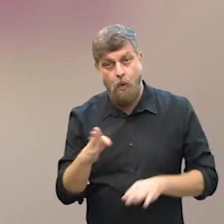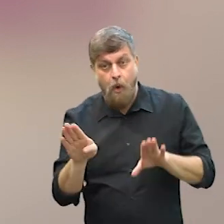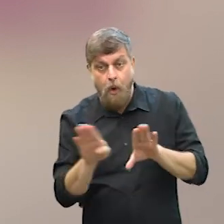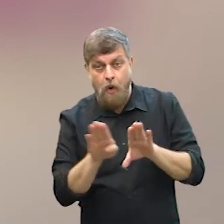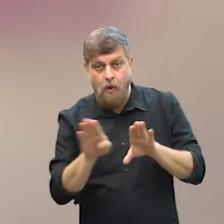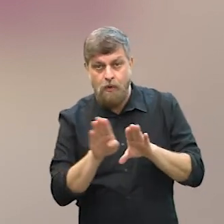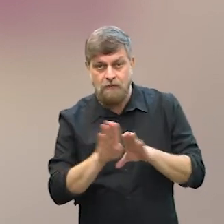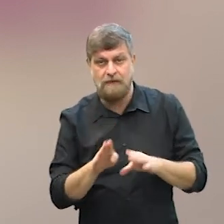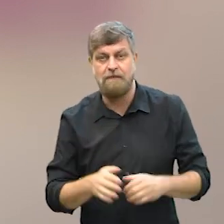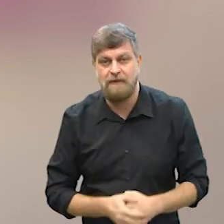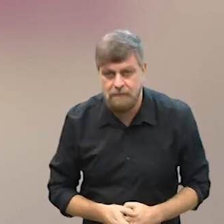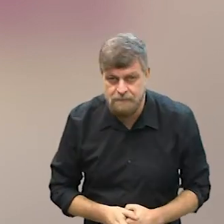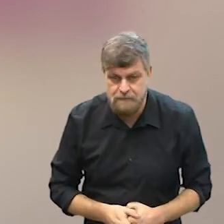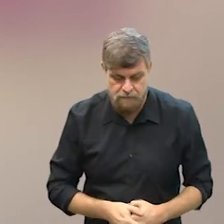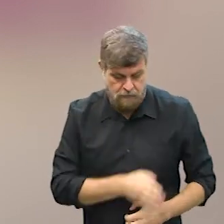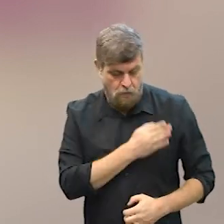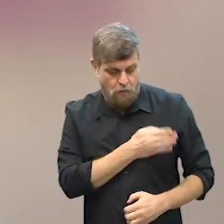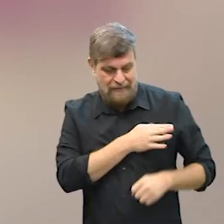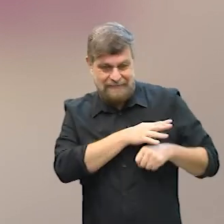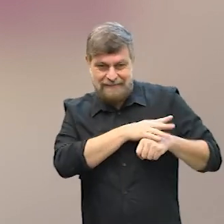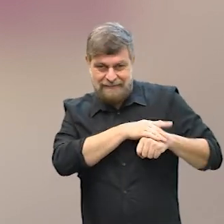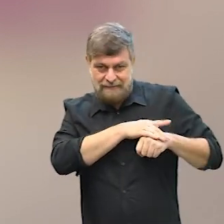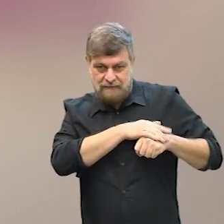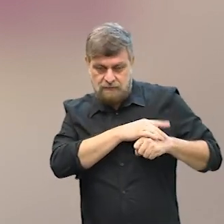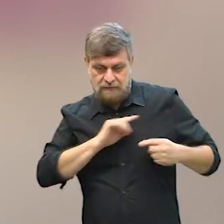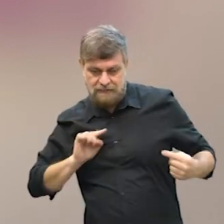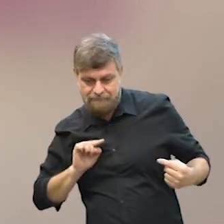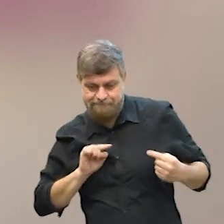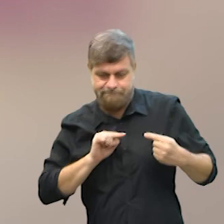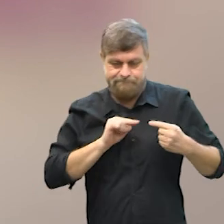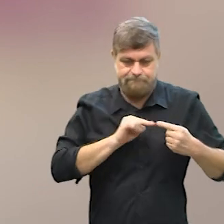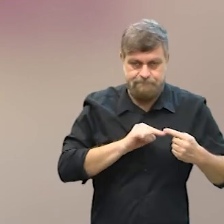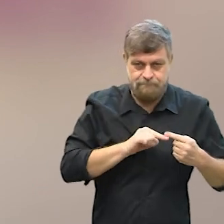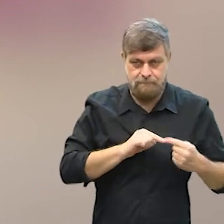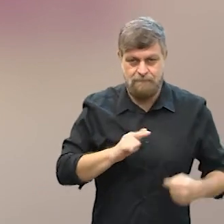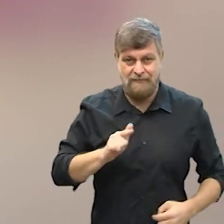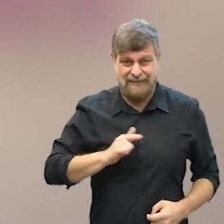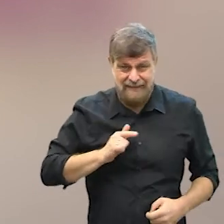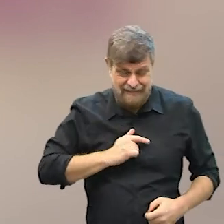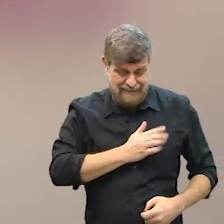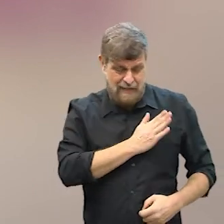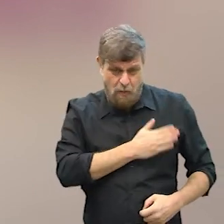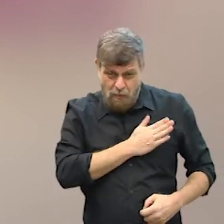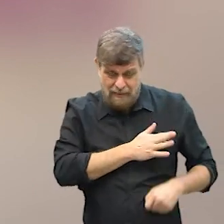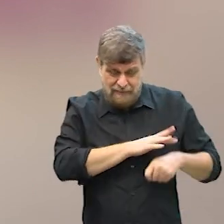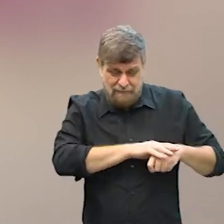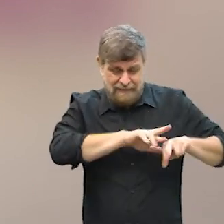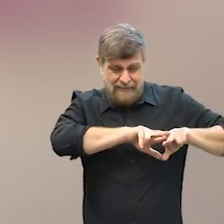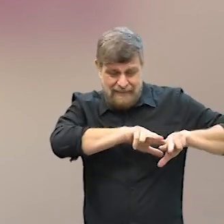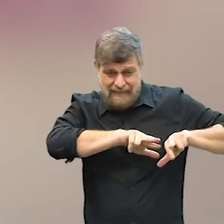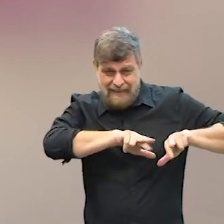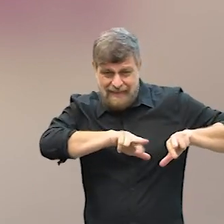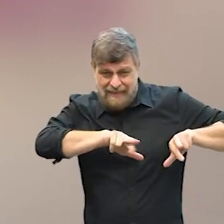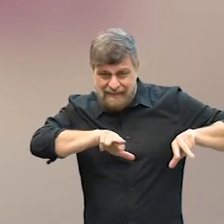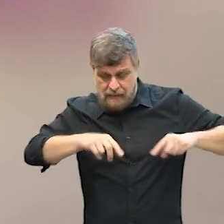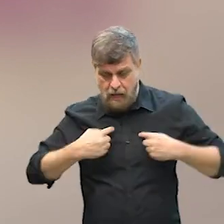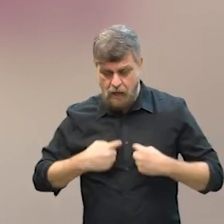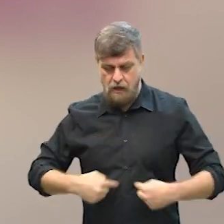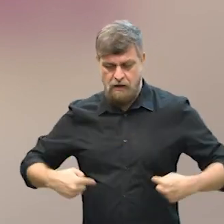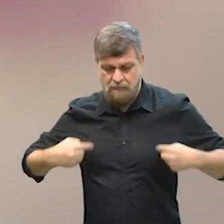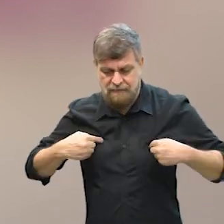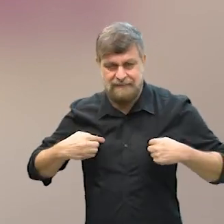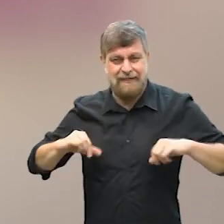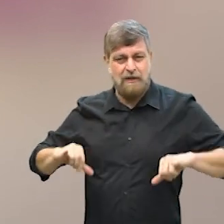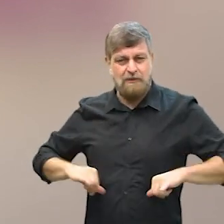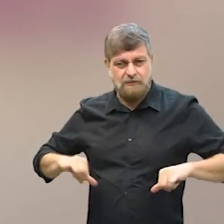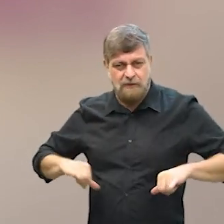estar associados à doença cardíaca. Muitas doenças cardíacas causam limitação da